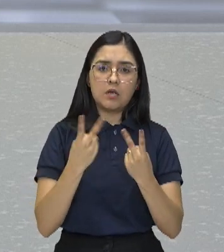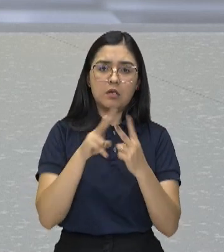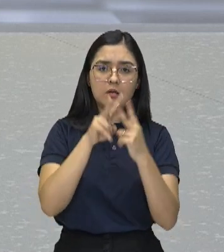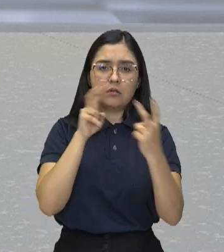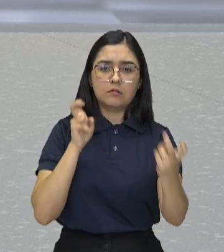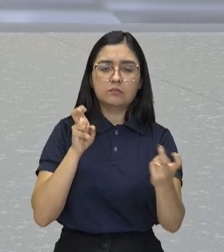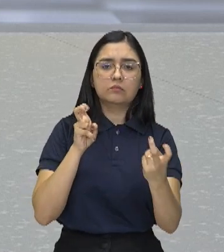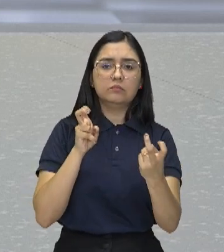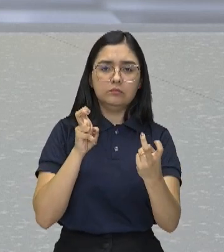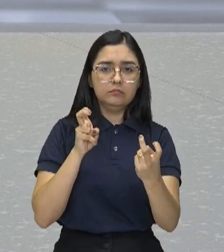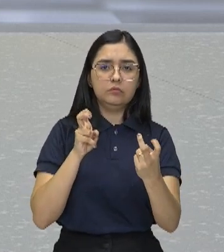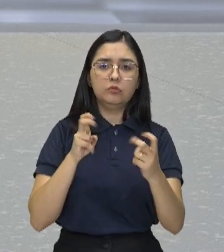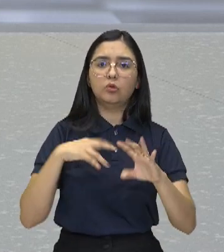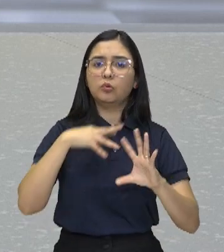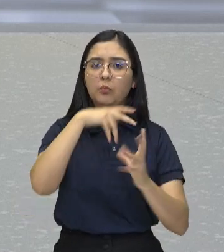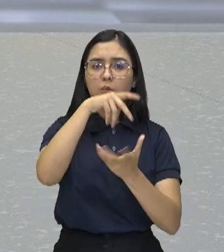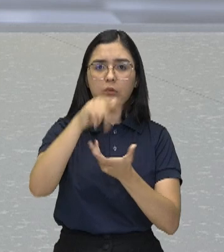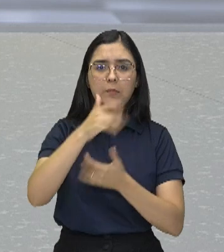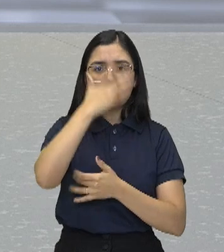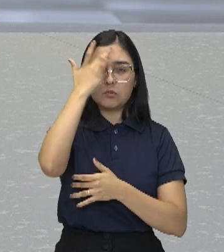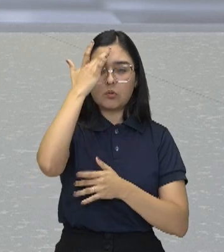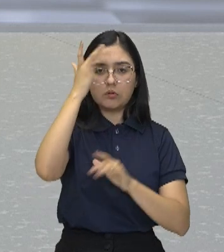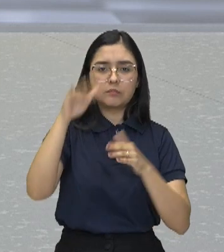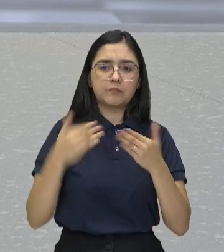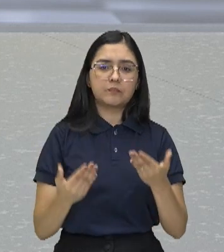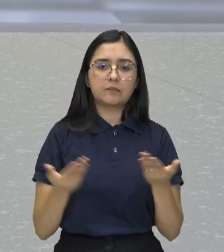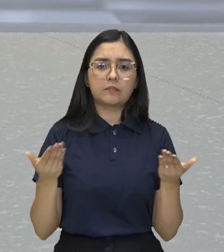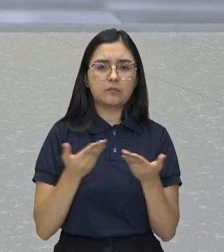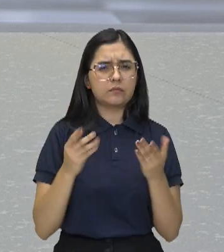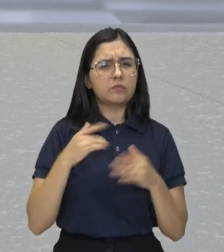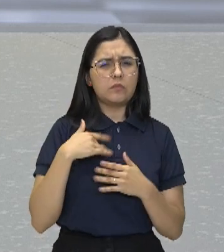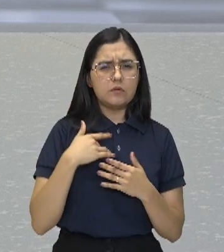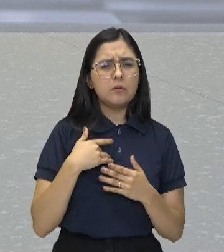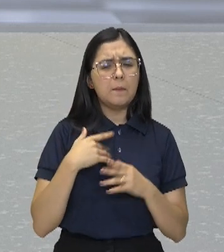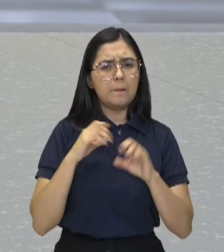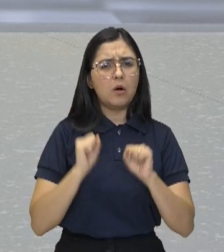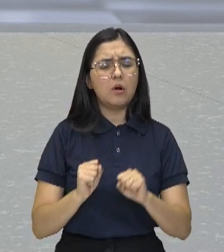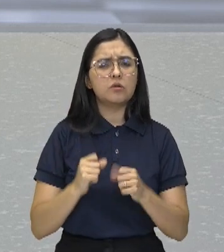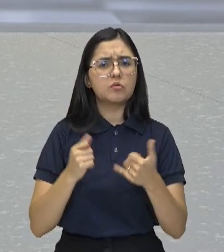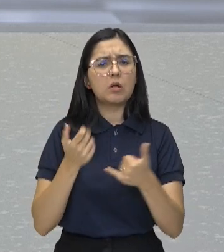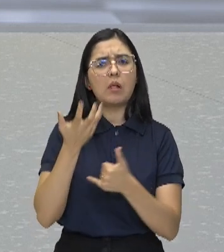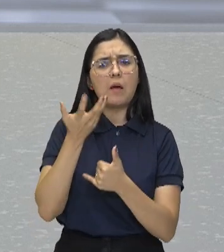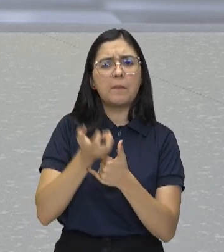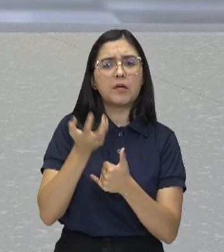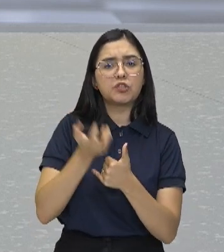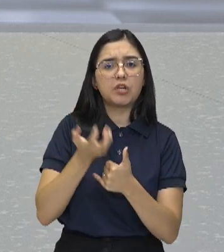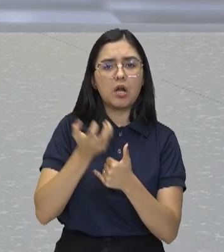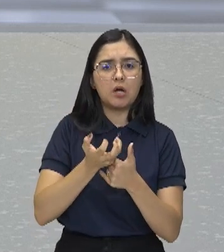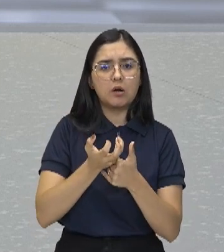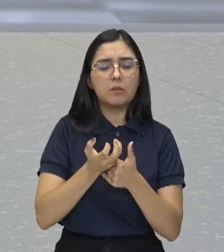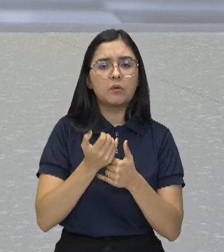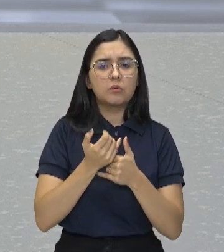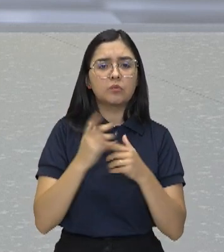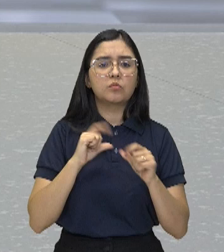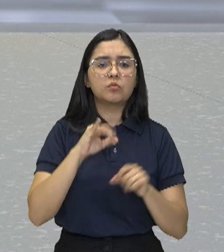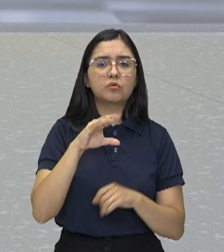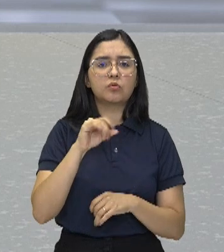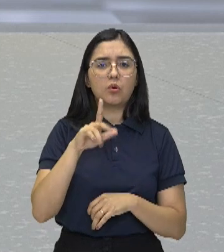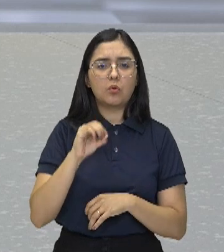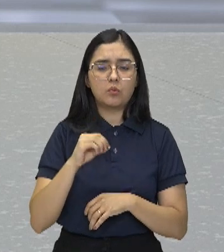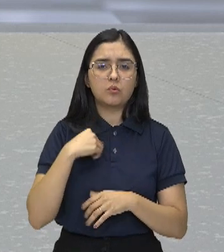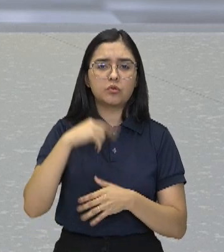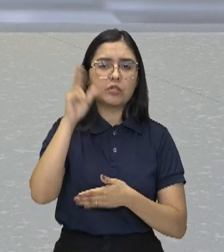em tempo real. Então, hoje em dia, você facilmente consegue baixar no seu celular um jogo de xadrez e você